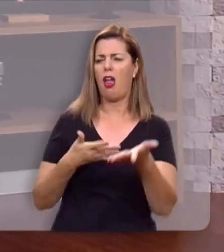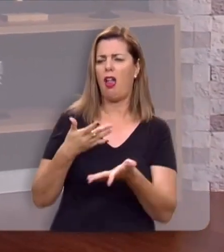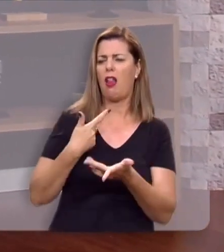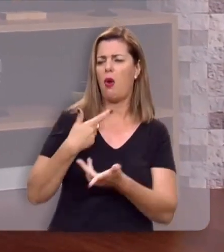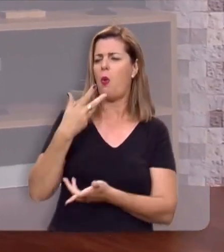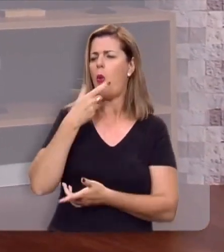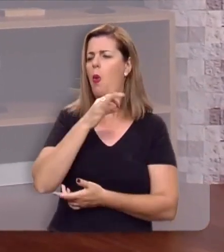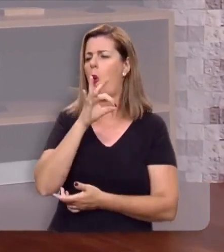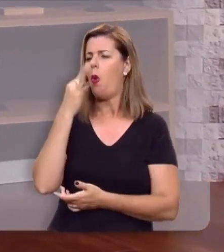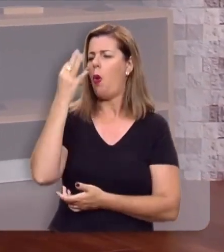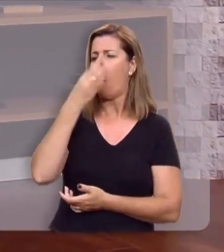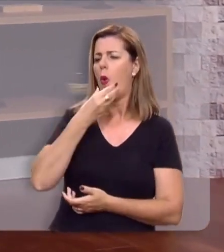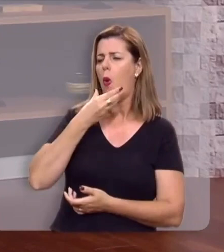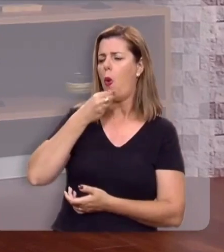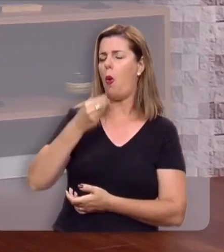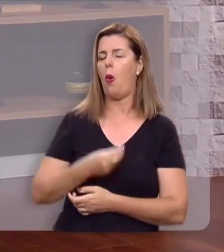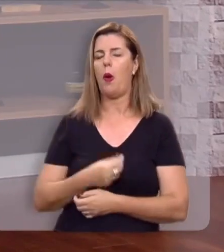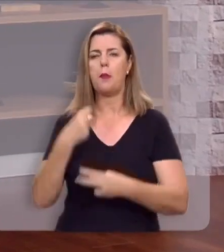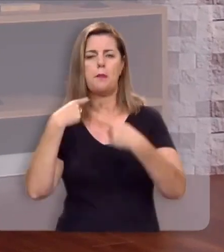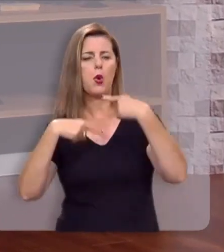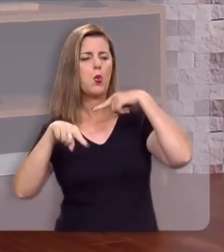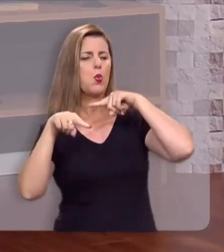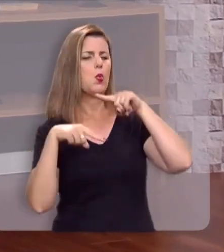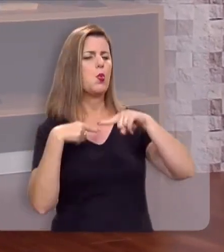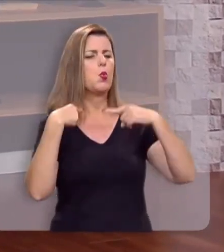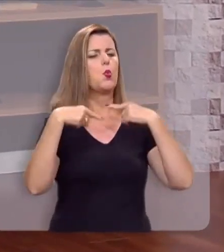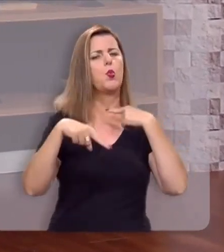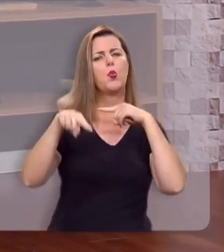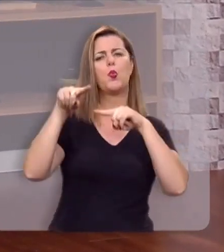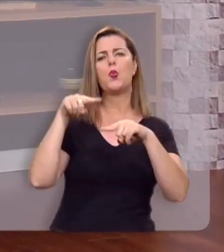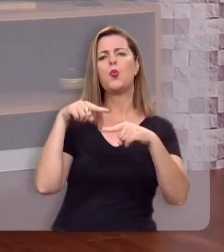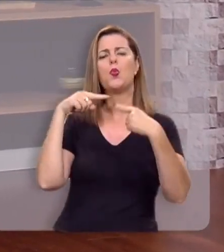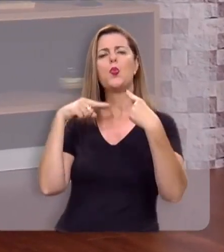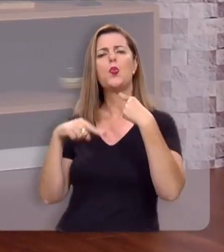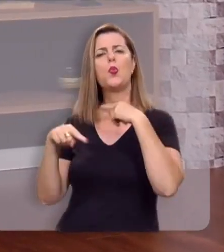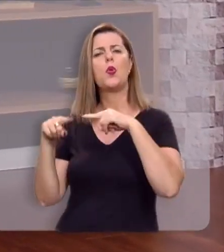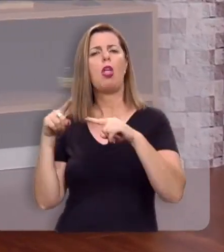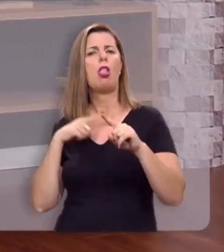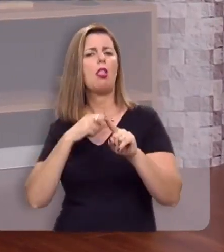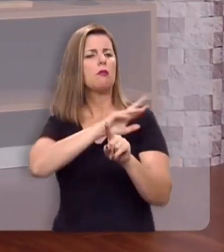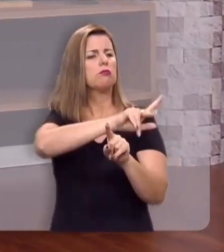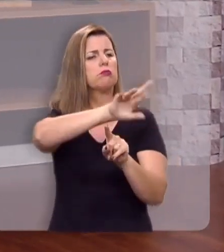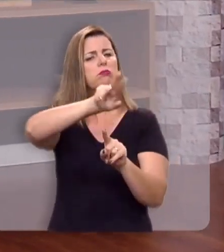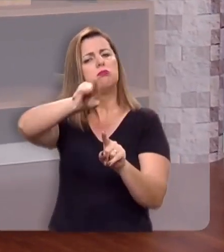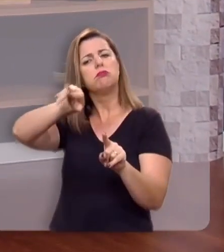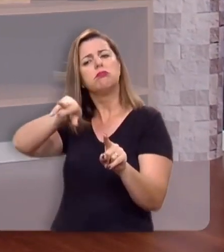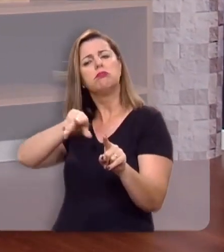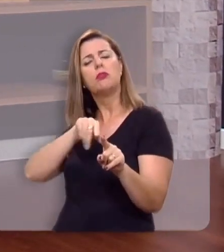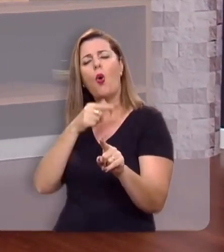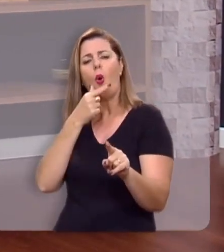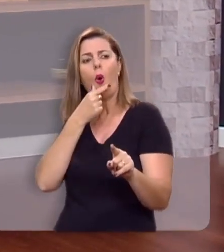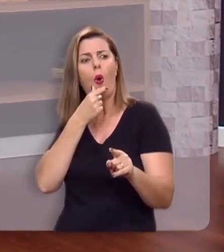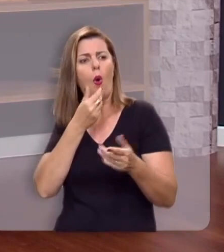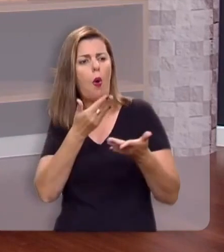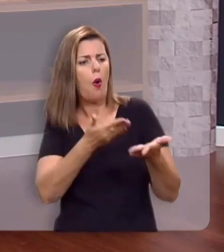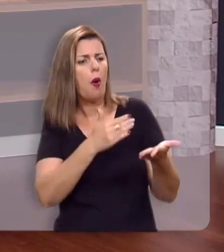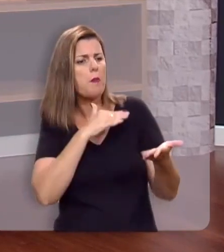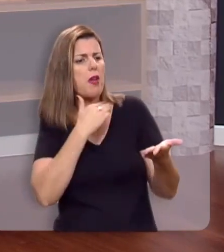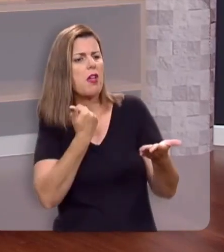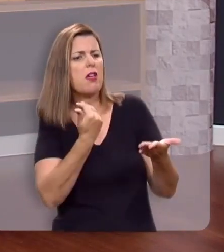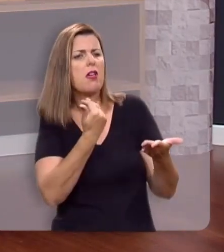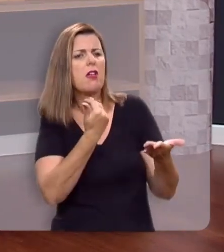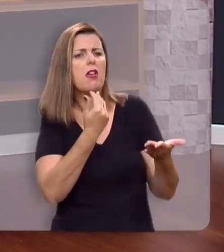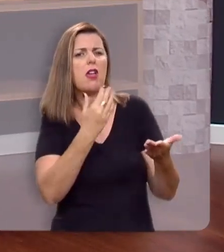de elogio, talvez música, talvez todo um aparato para aquele